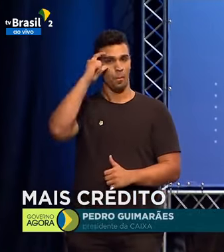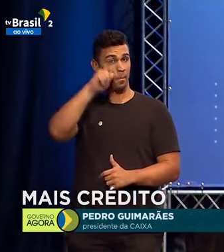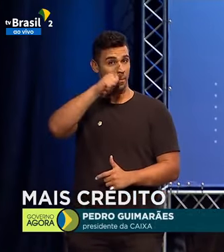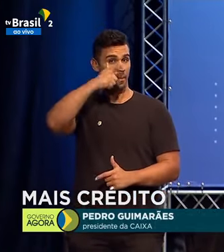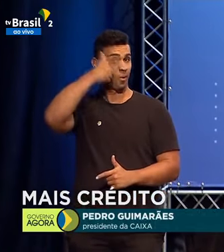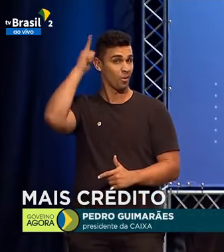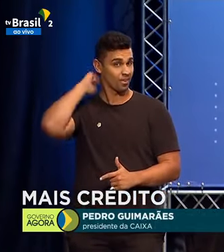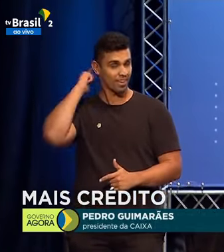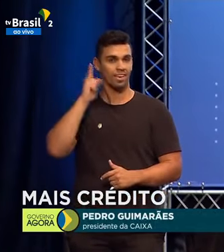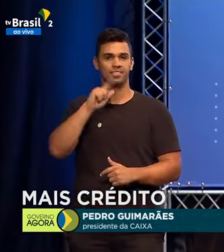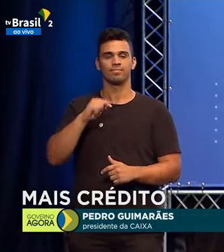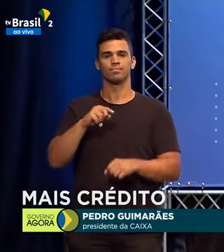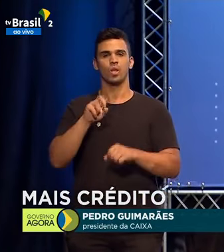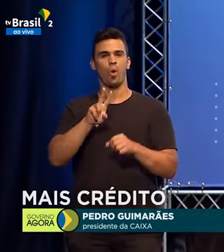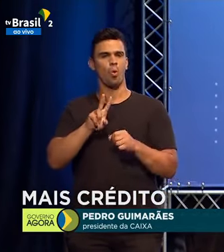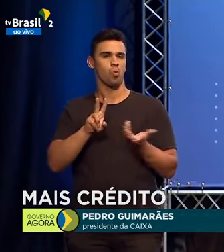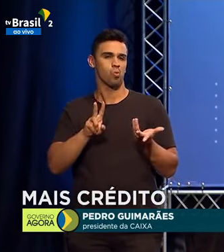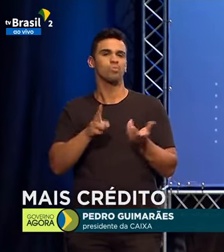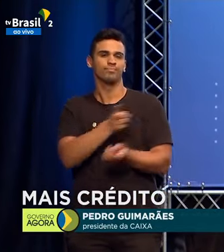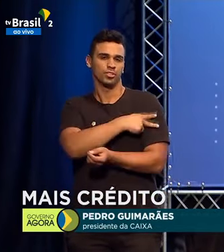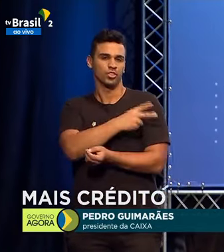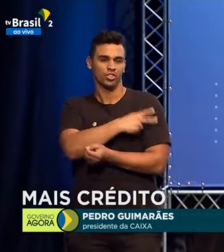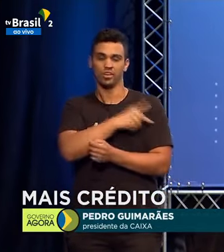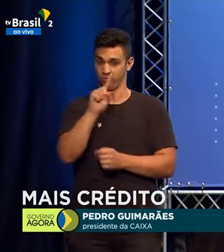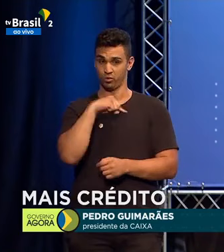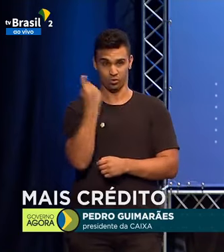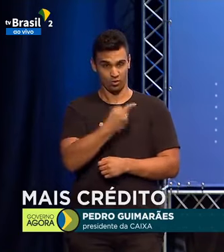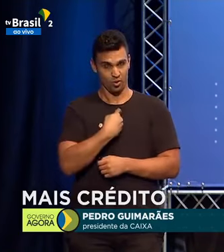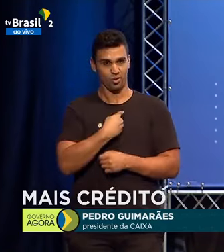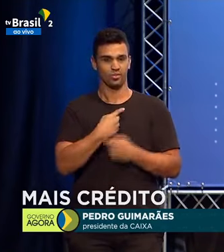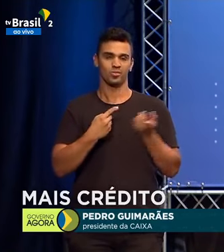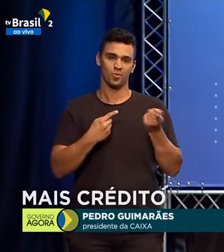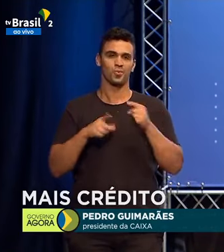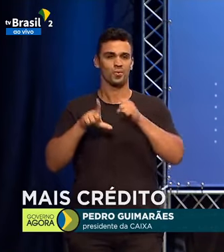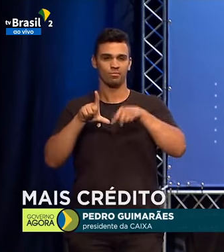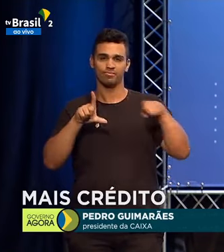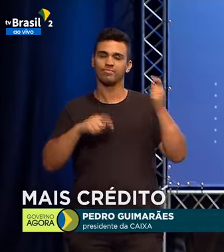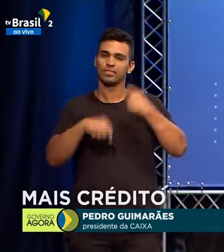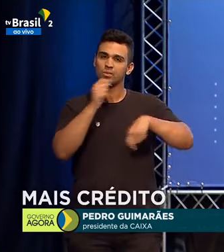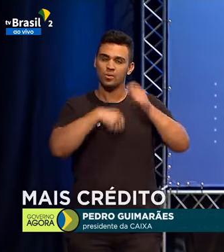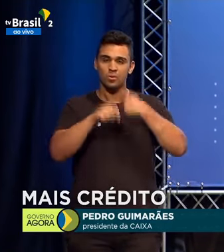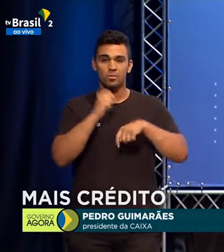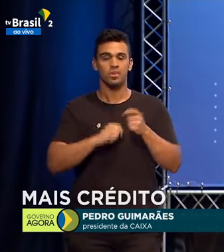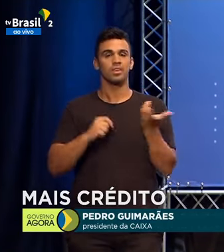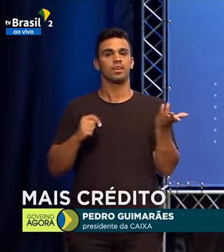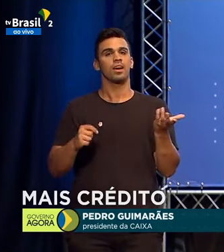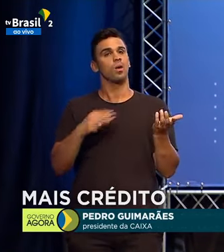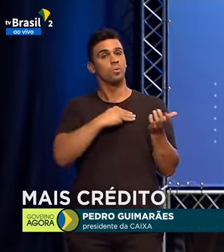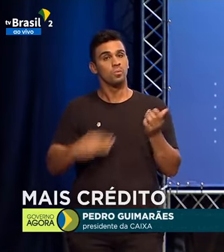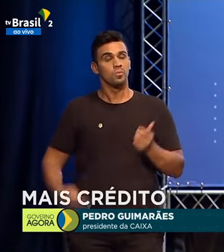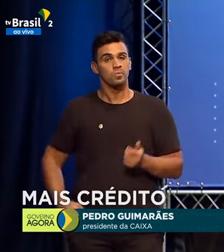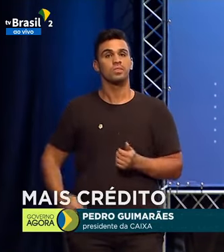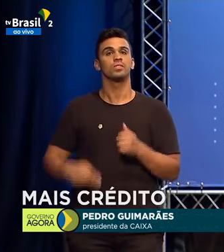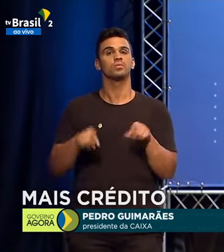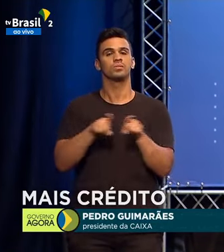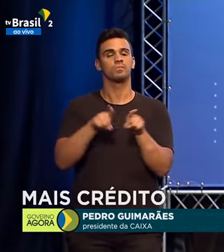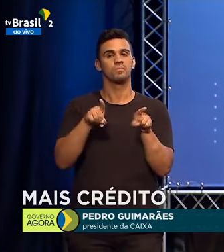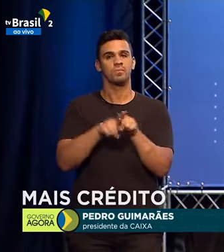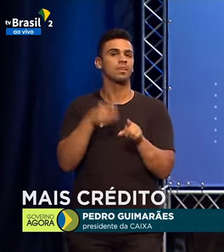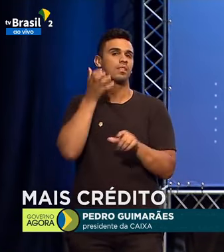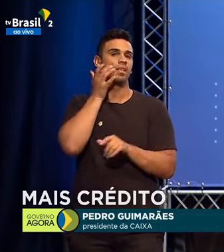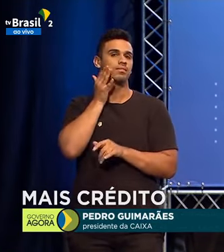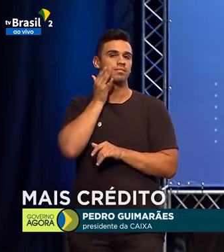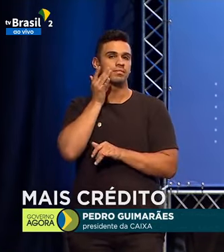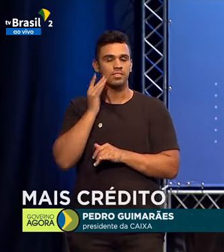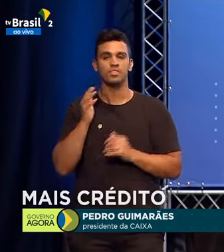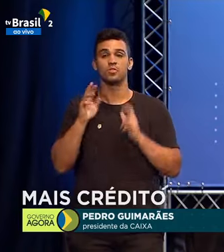o chefe de todos nós, como o ministro da Economia, o ministro Tarcísio, e foi a partir deles dois que esse